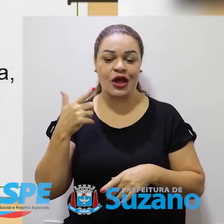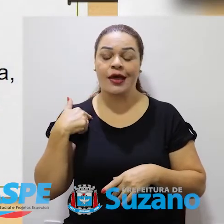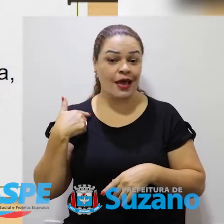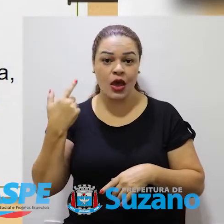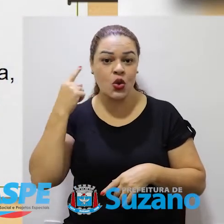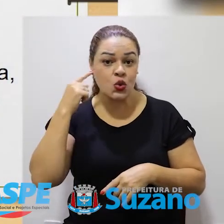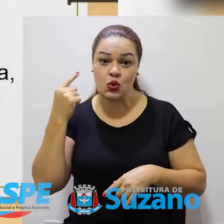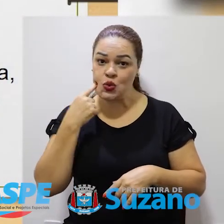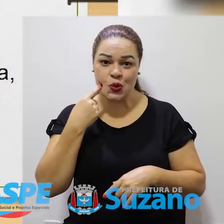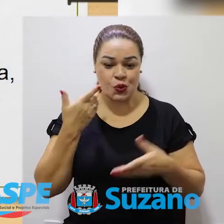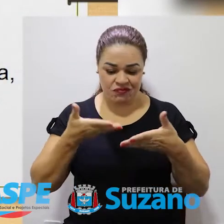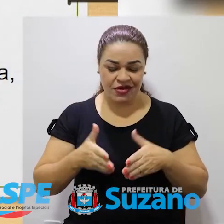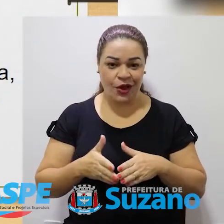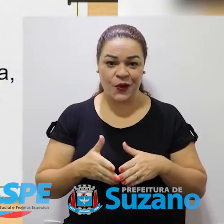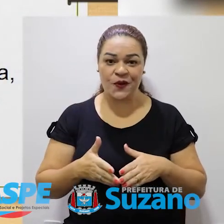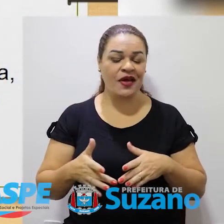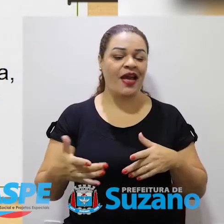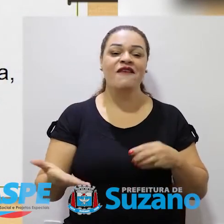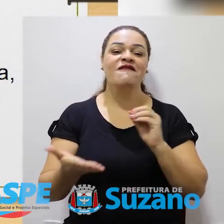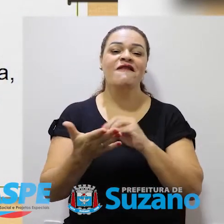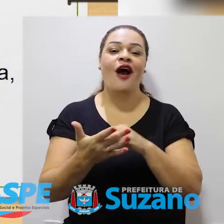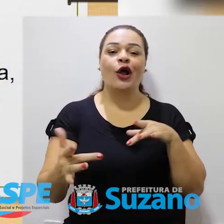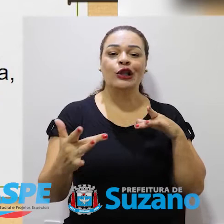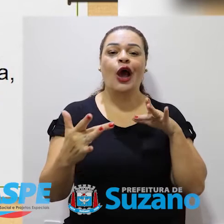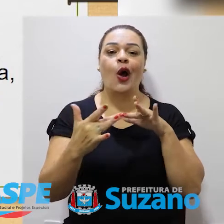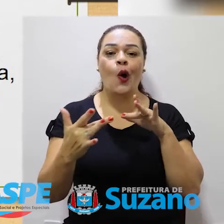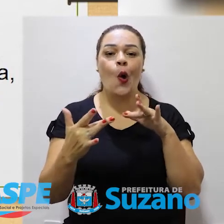negócio, falei para vocês, né? Ela é reconhecida